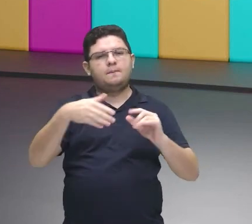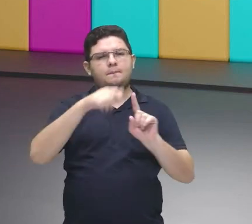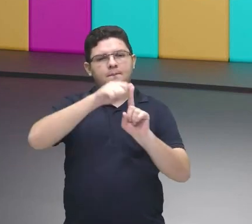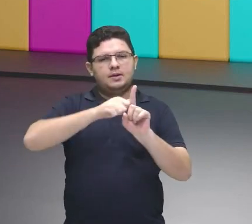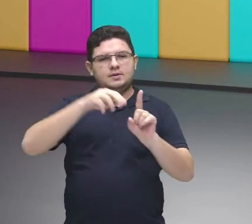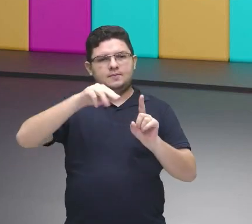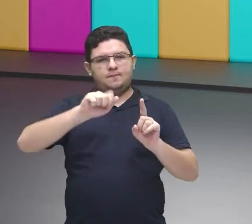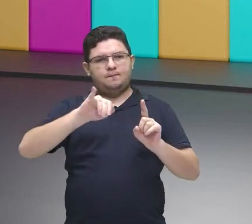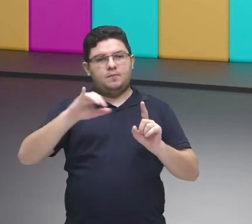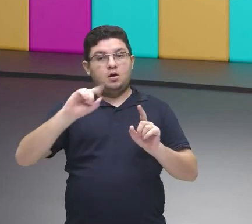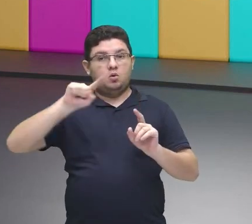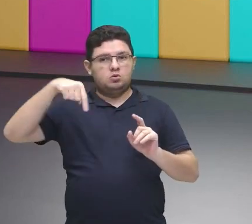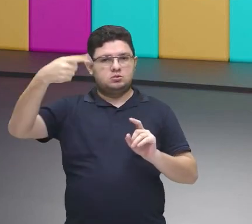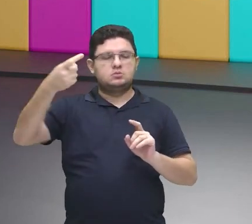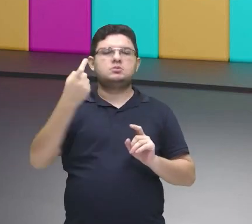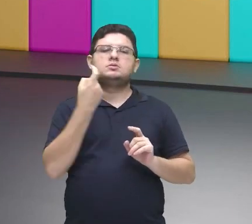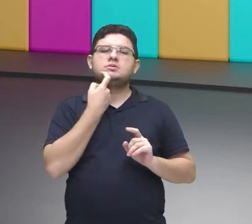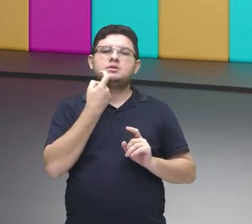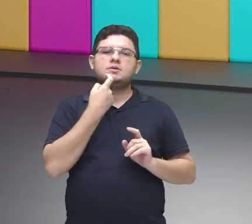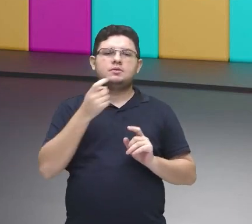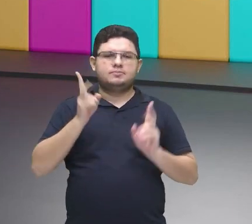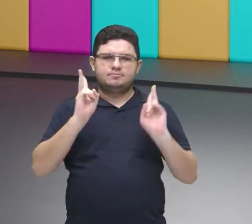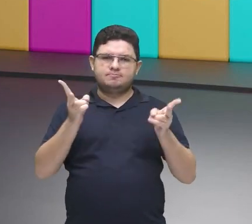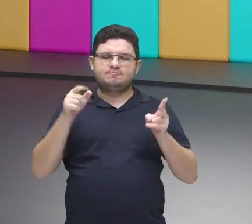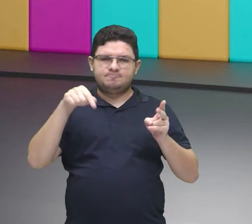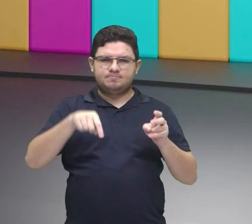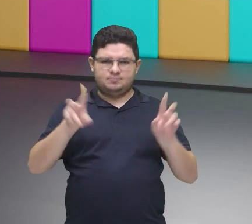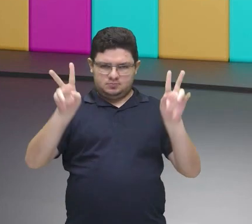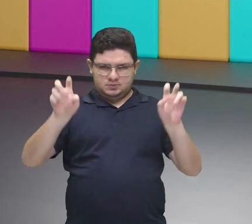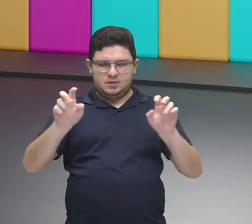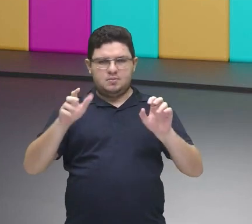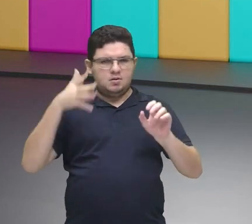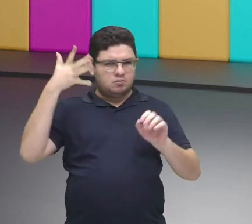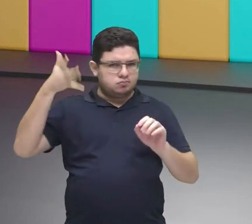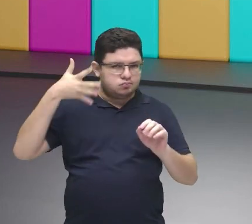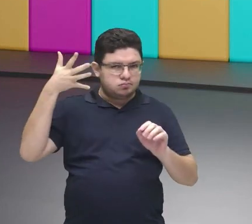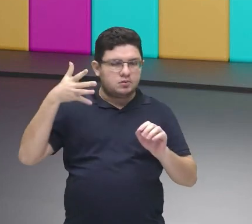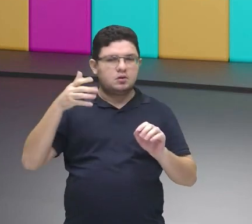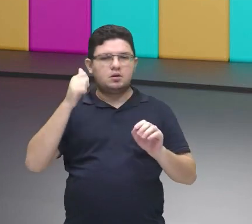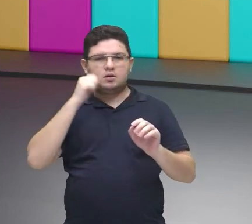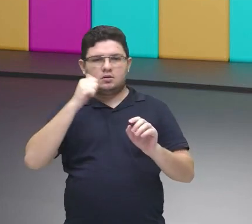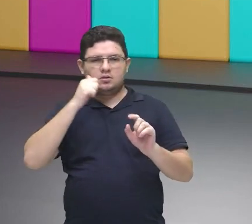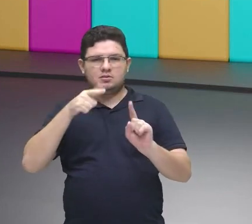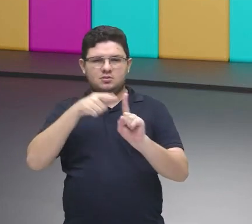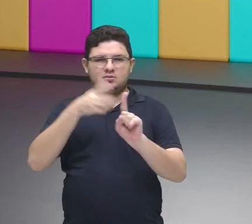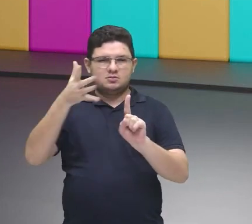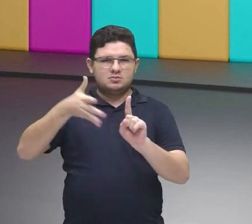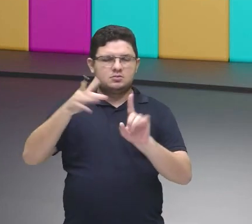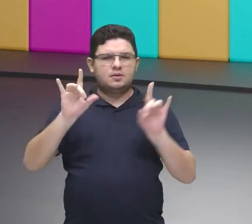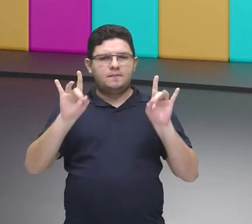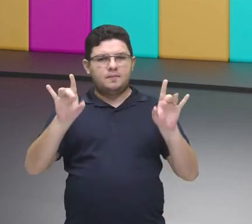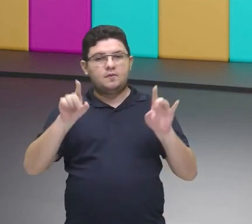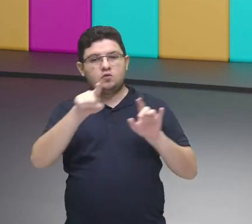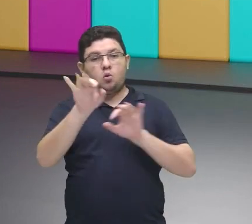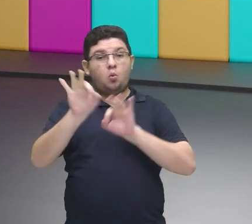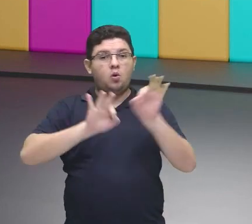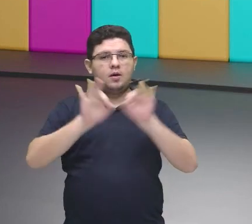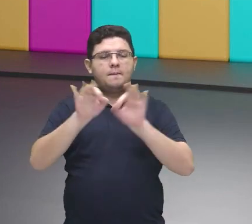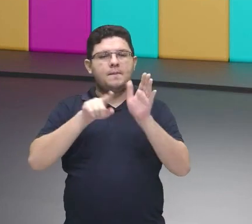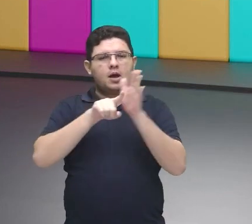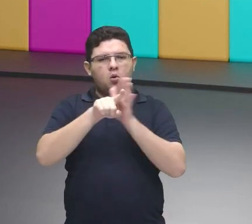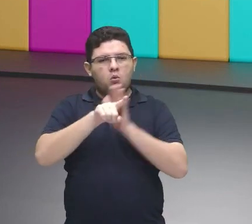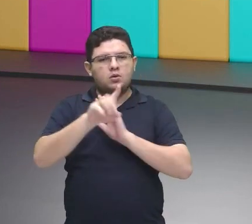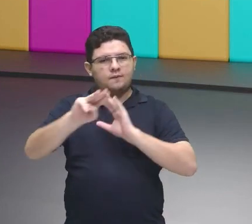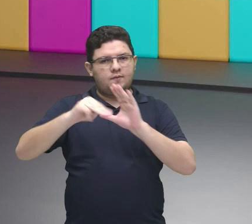próxima sexta-feira nós vamos continuar com essa temática e mais uma convidada super especial. Preparem suas perguntas, enviem para